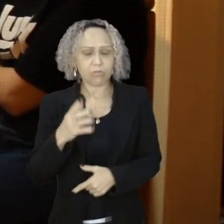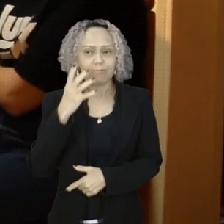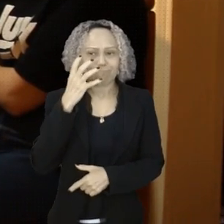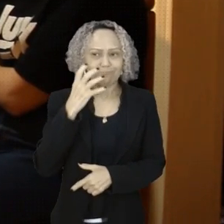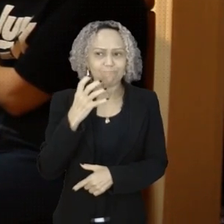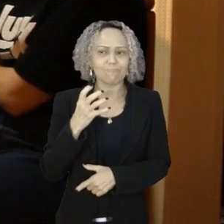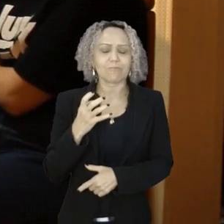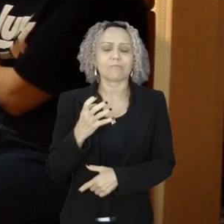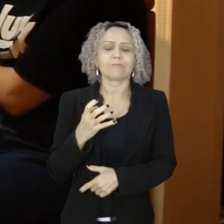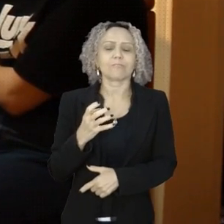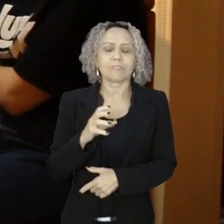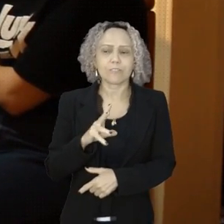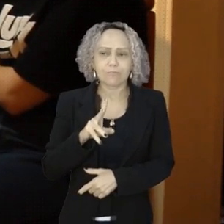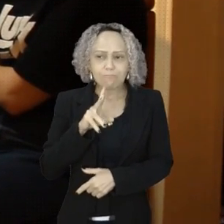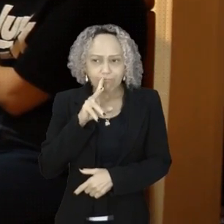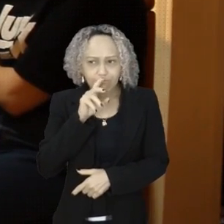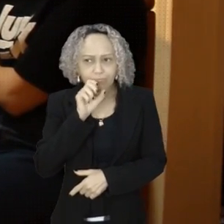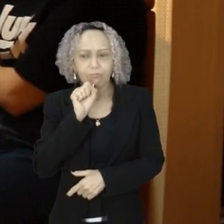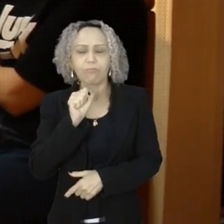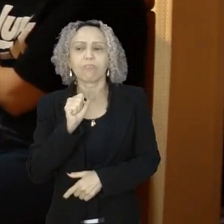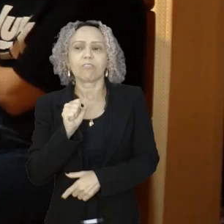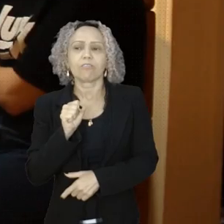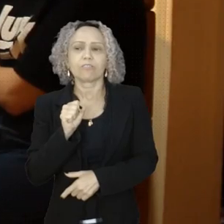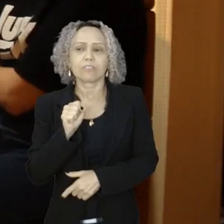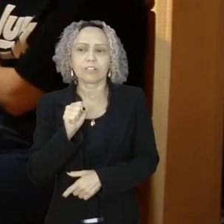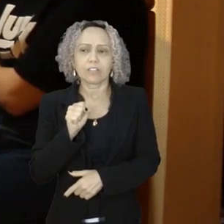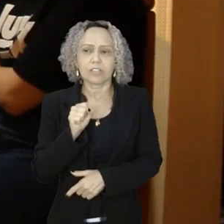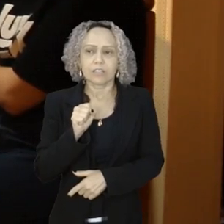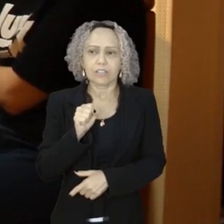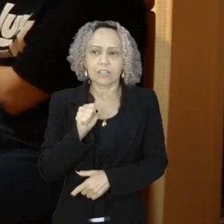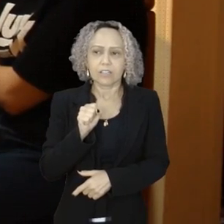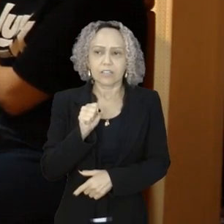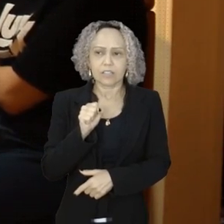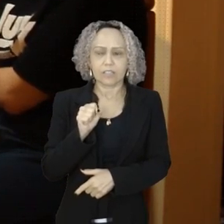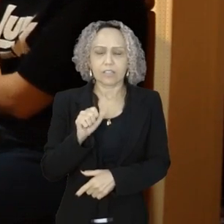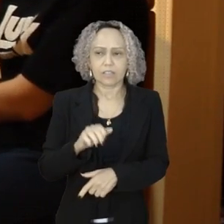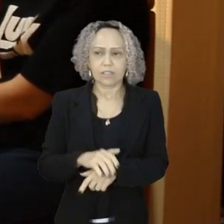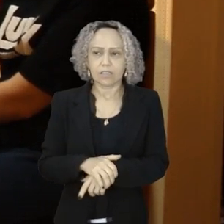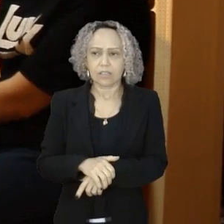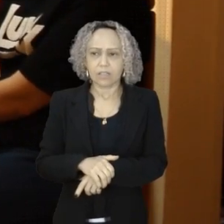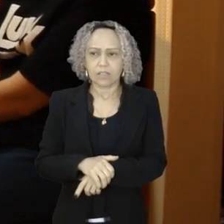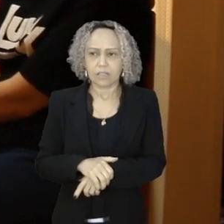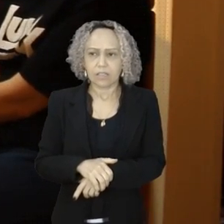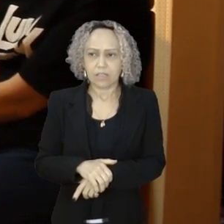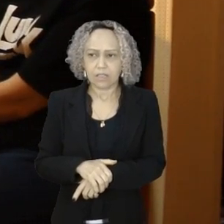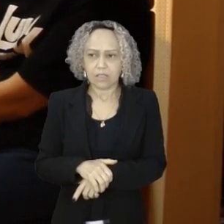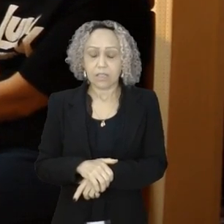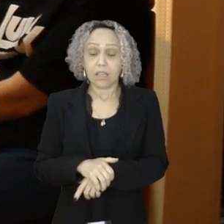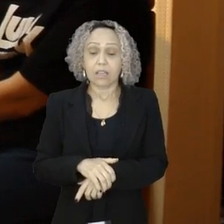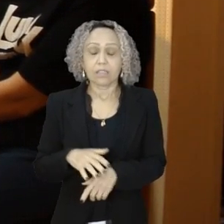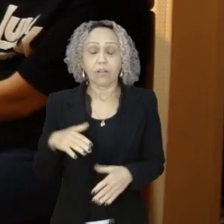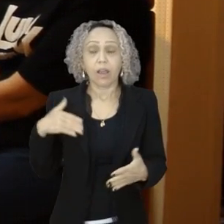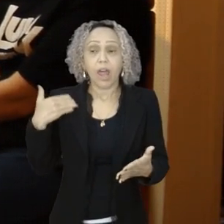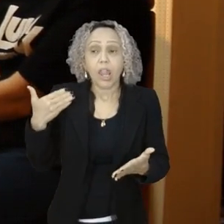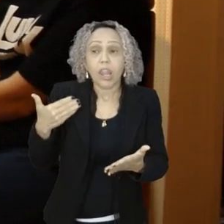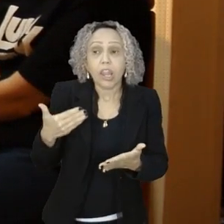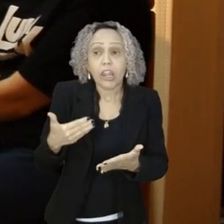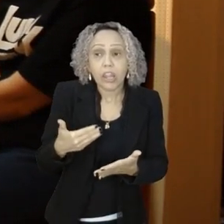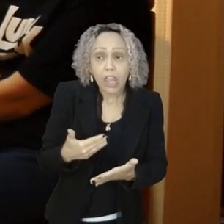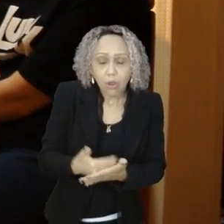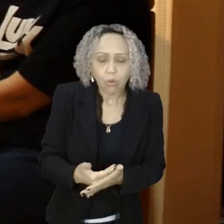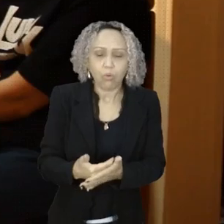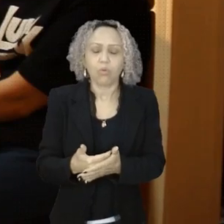que não se logrou um êxito pleno, que é ainda uma luta que até hoje está, não é,